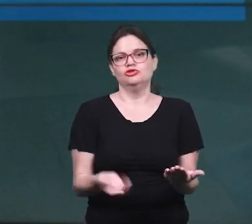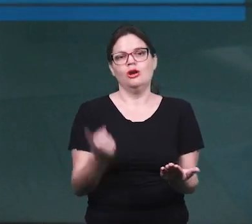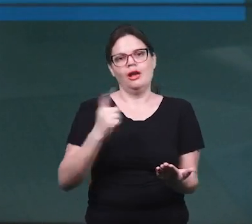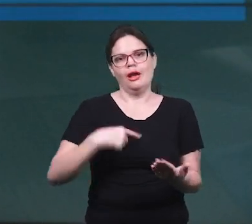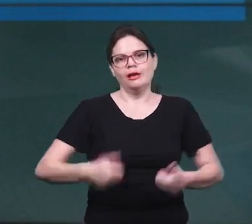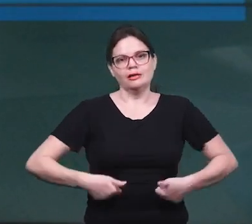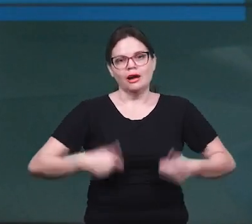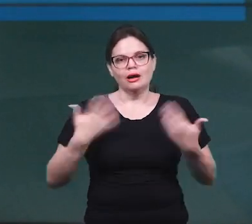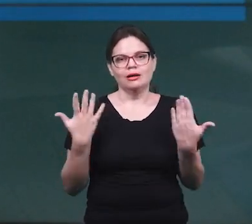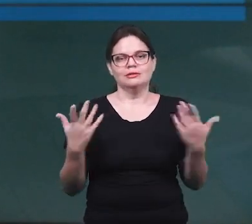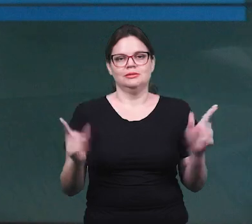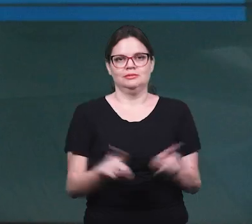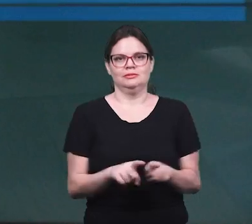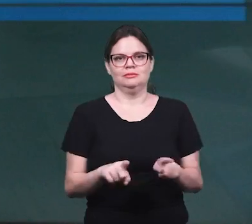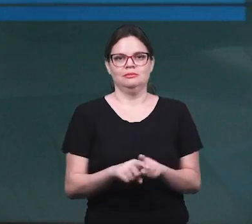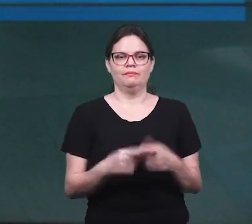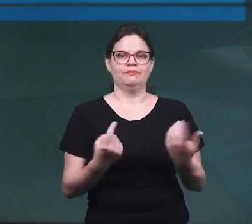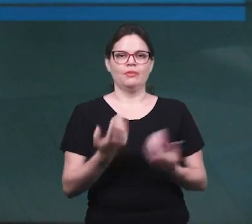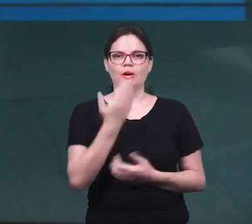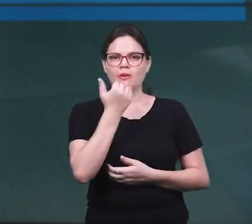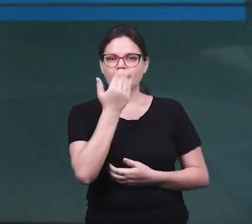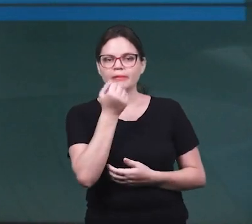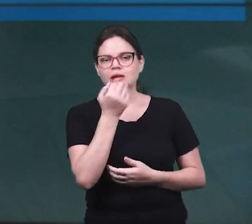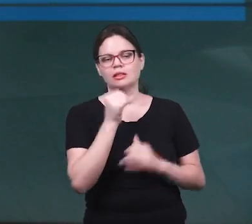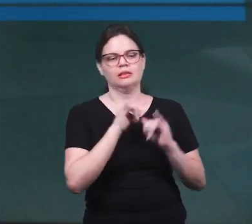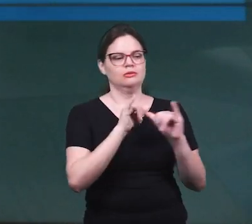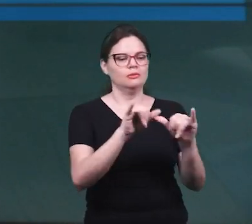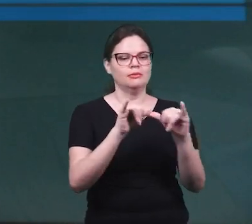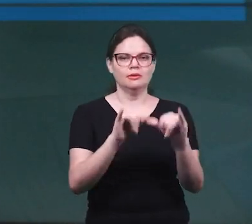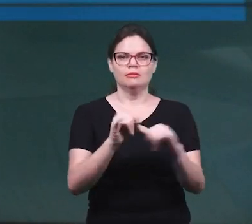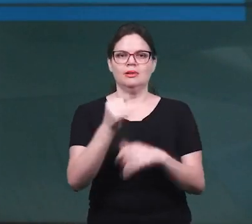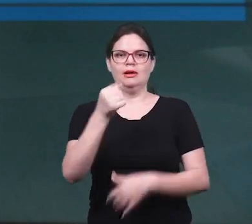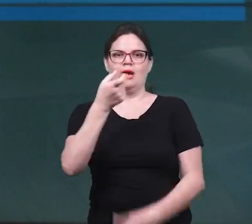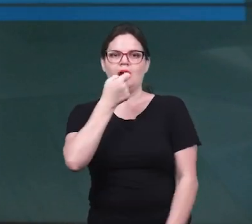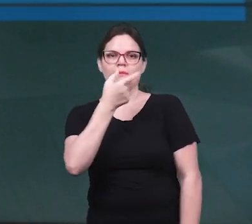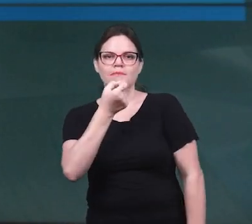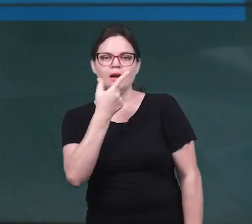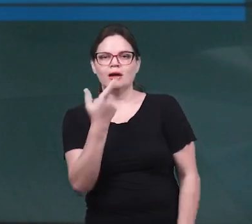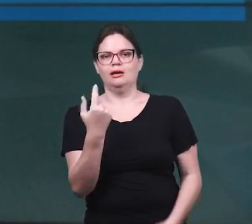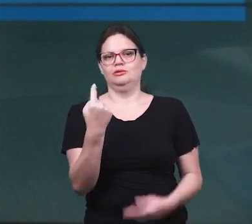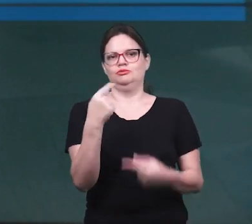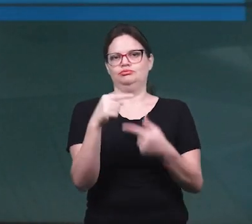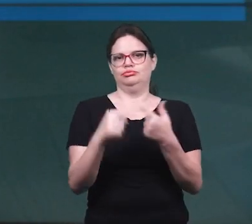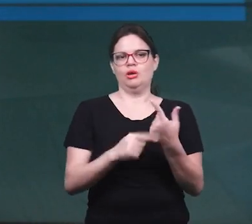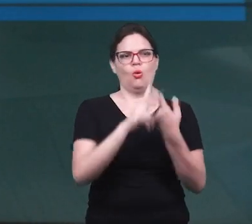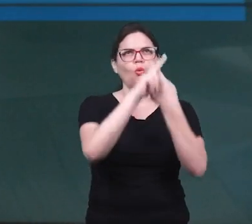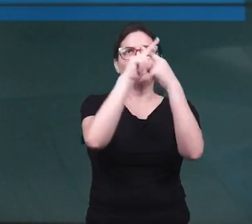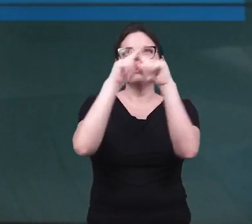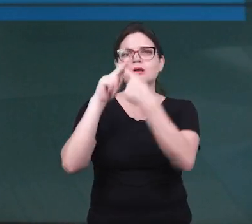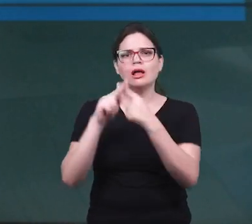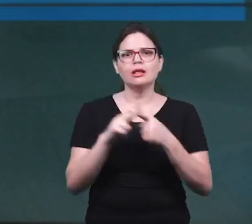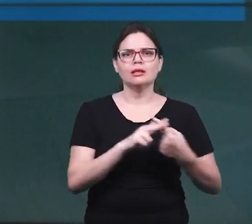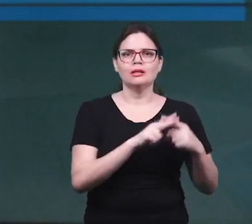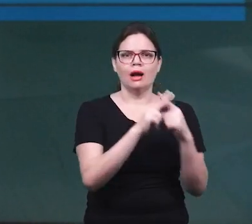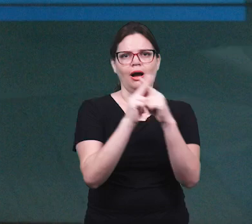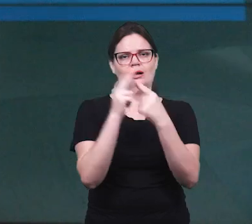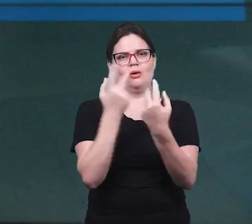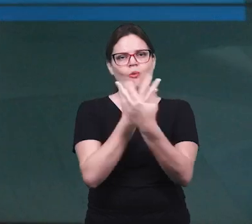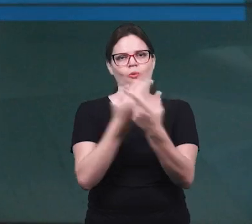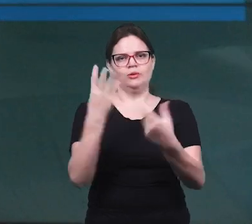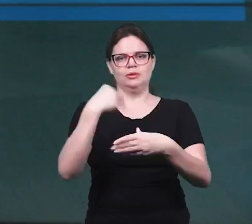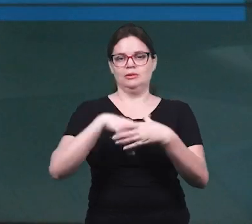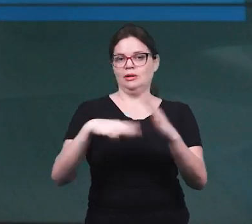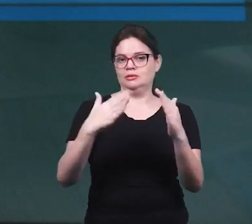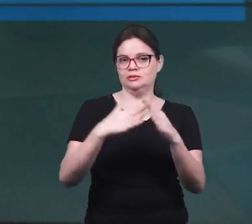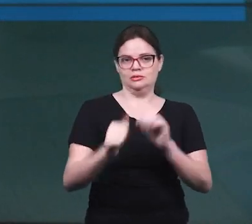E outras coisas, a alimentação, remédios, né? A manutenção do seu lar,